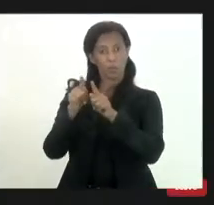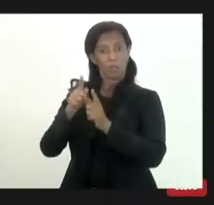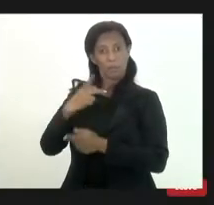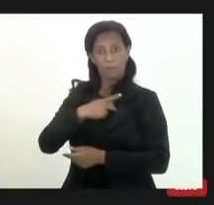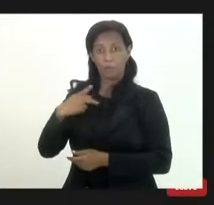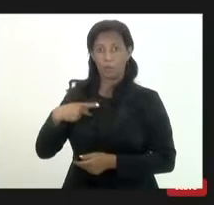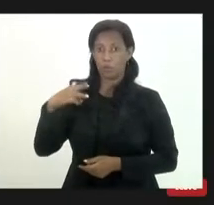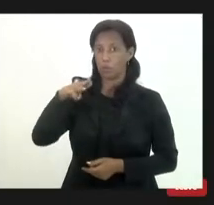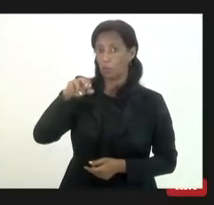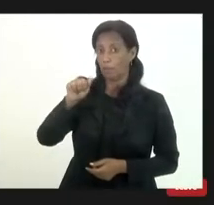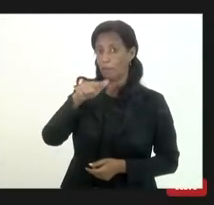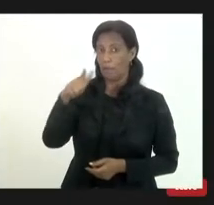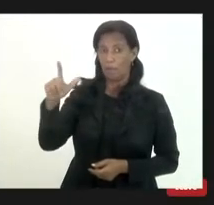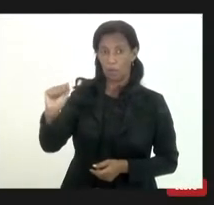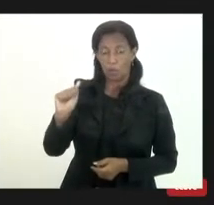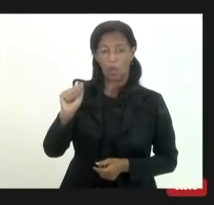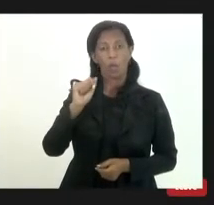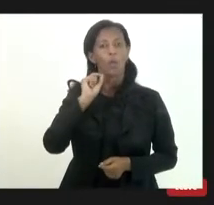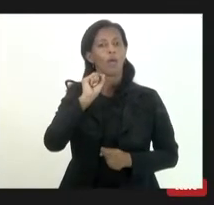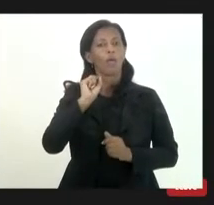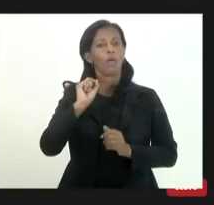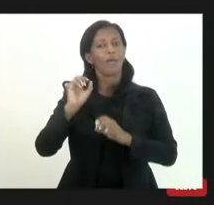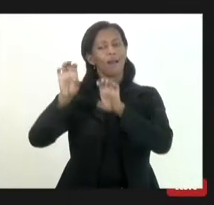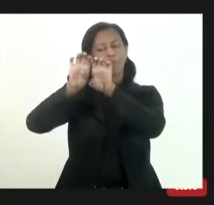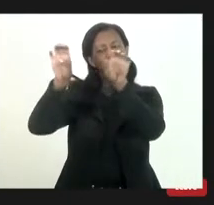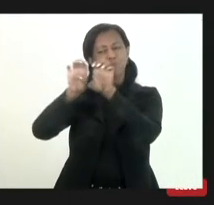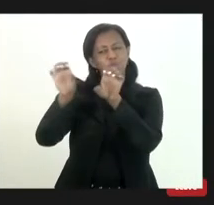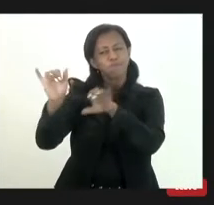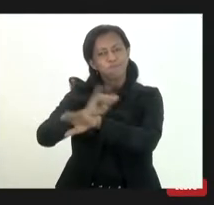Manuel Antônio, né, da construção de